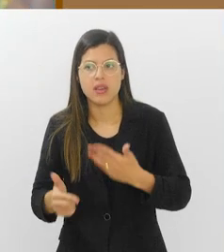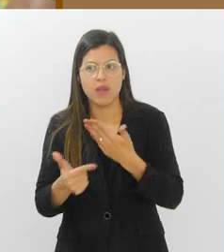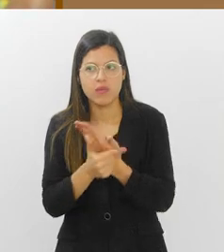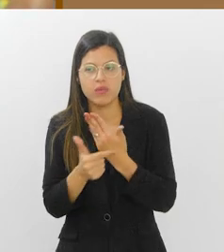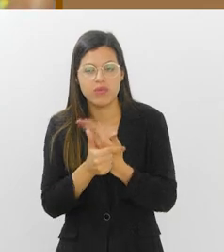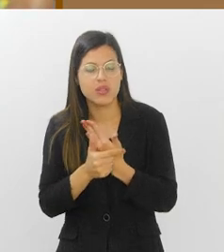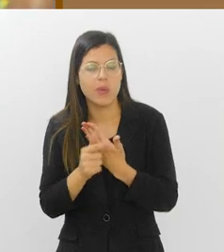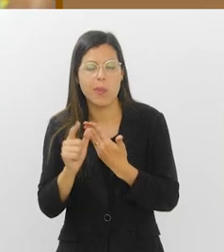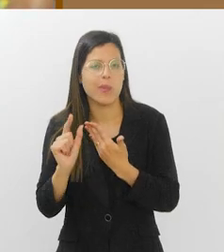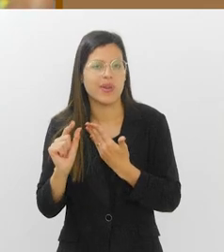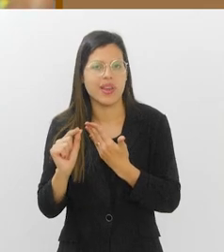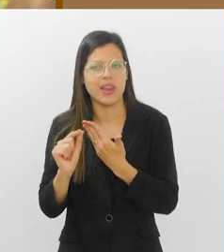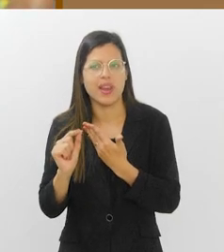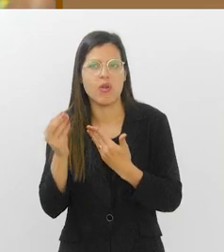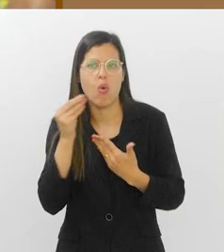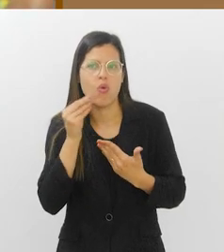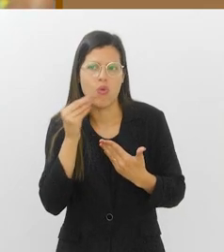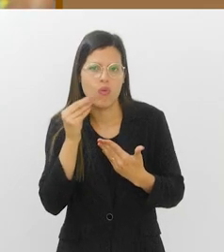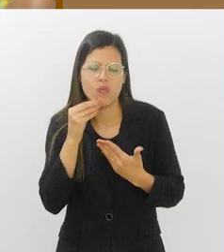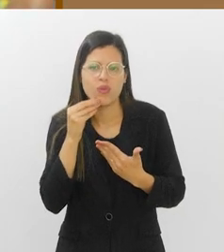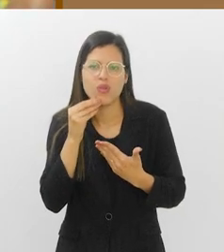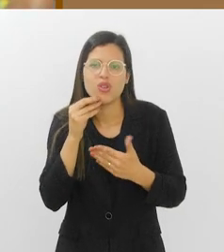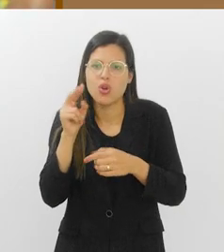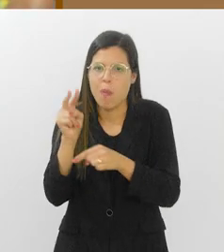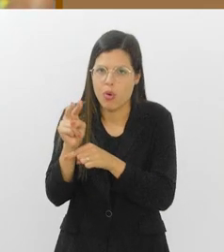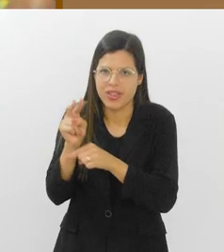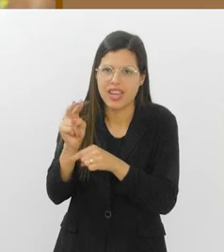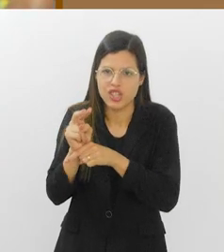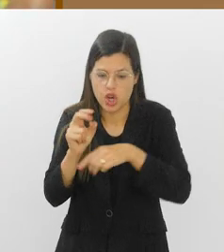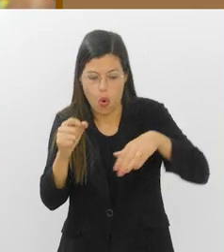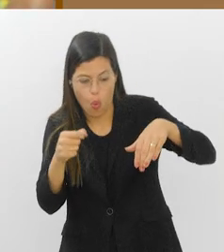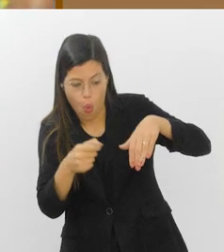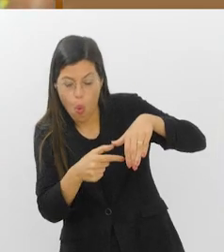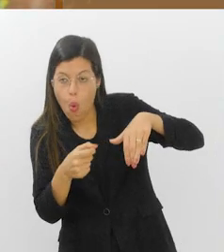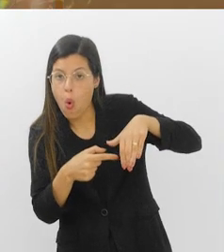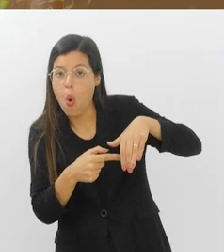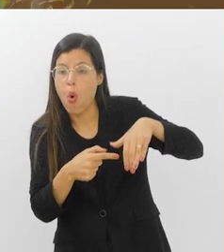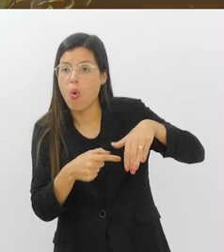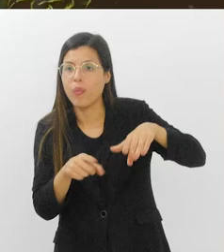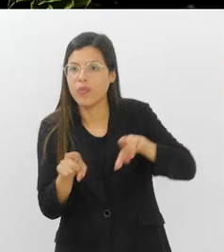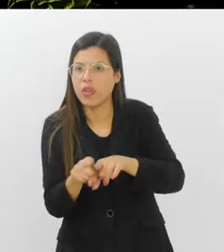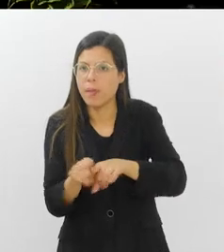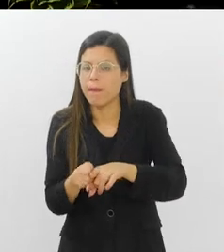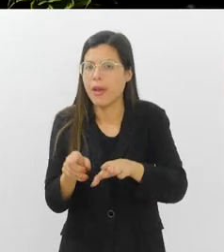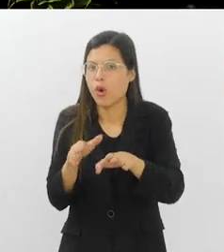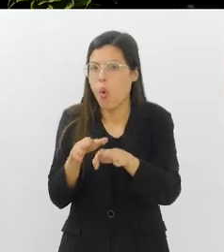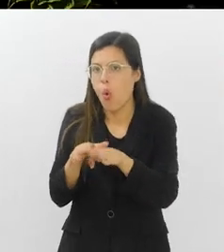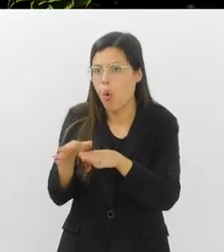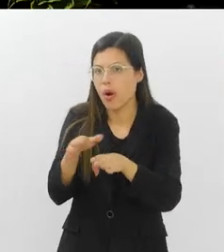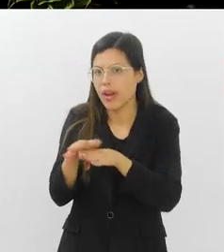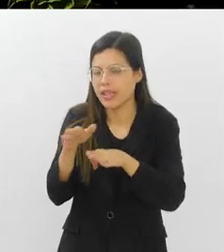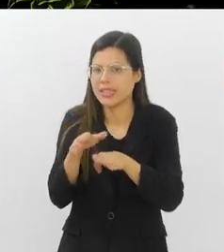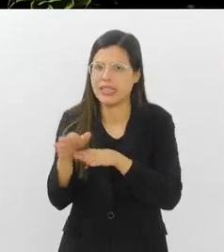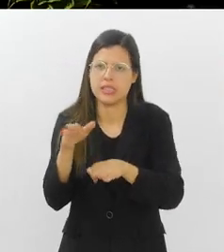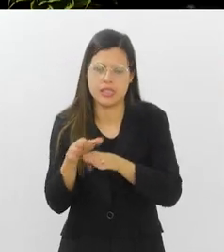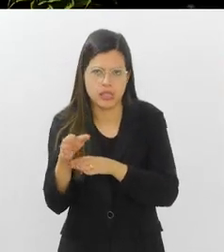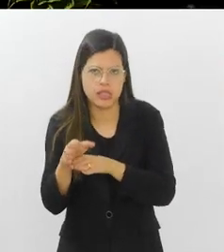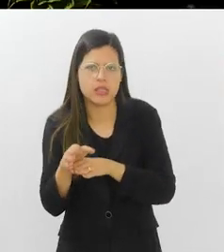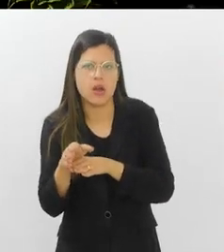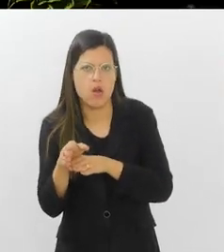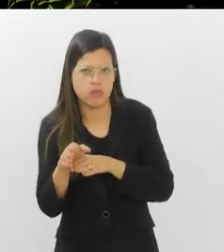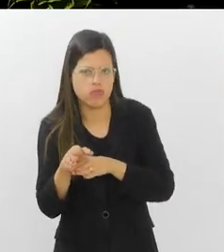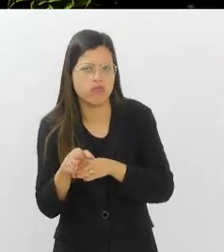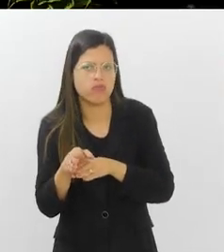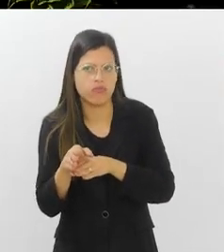obviamente a função de de de de defender o gol mas ele também tem a função de fazer a orientação do